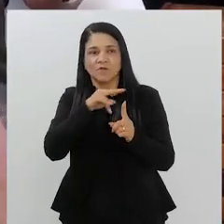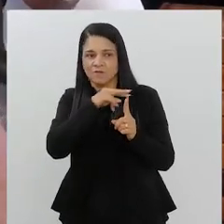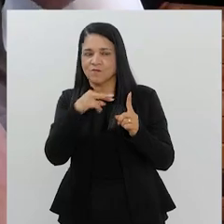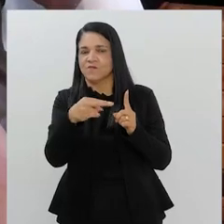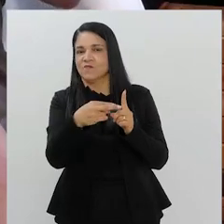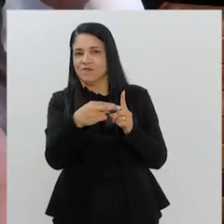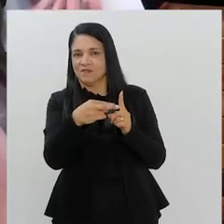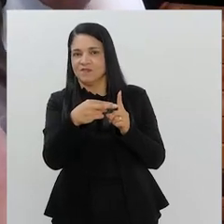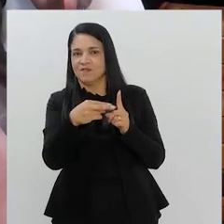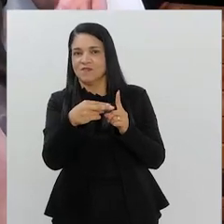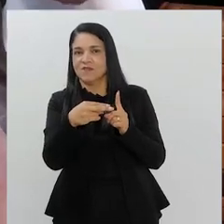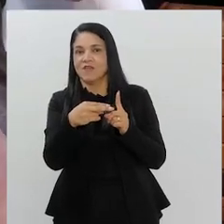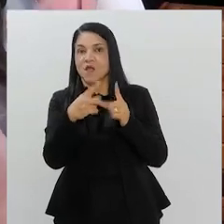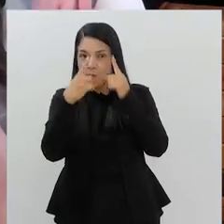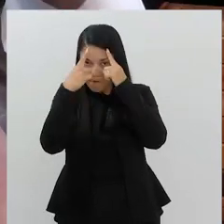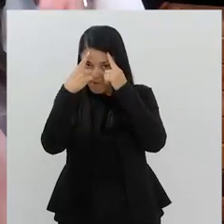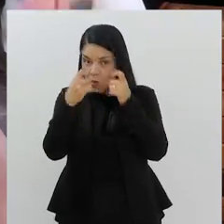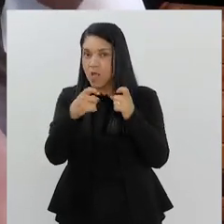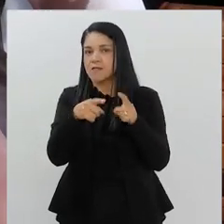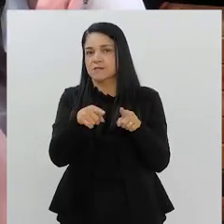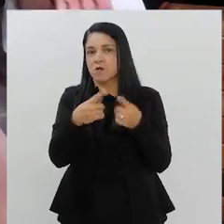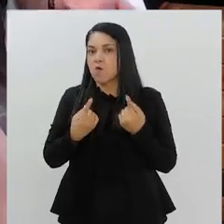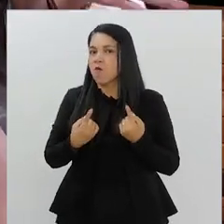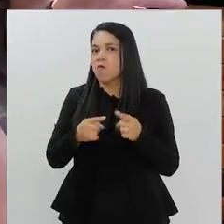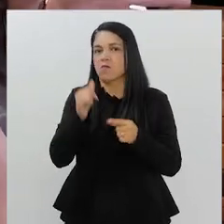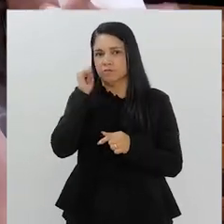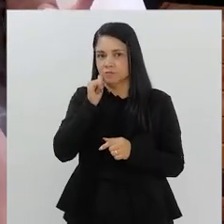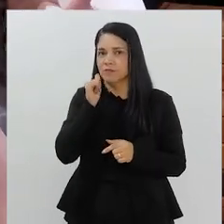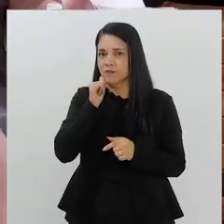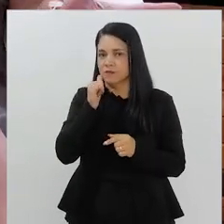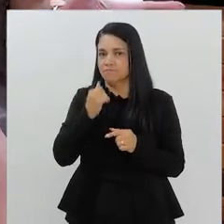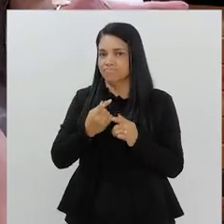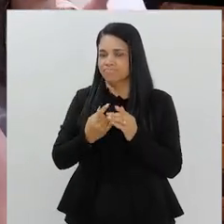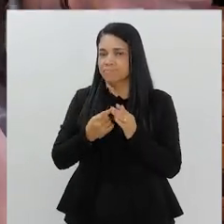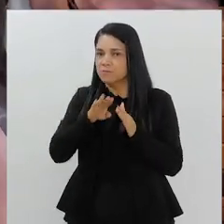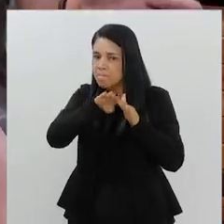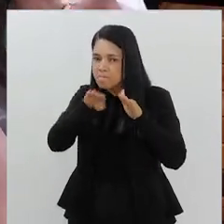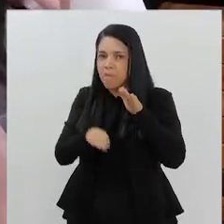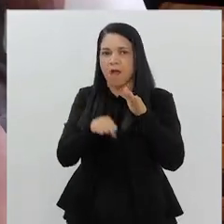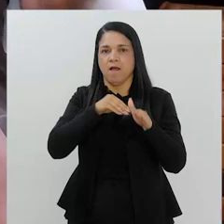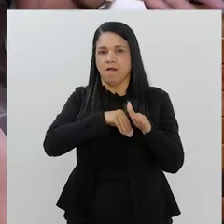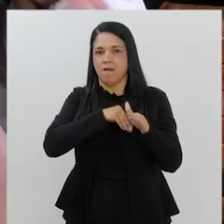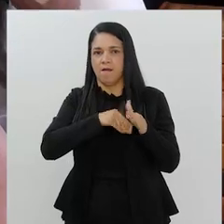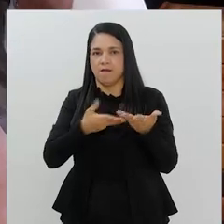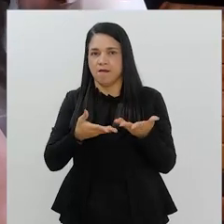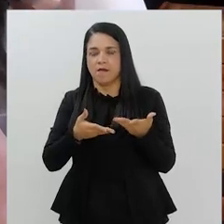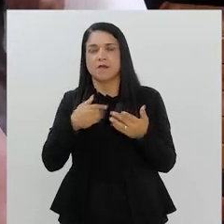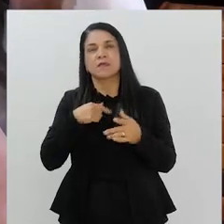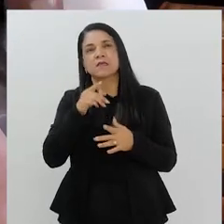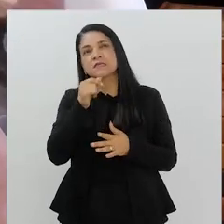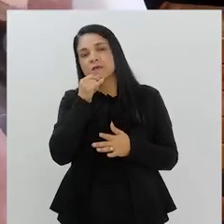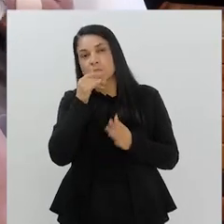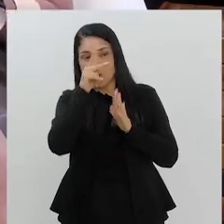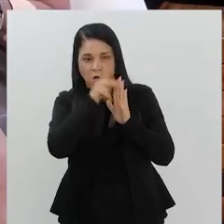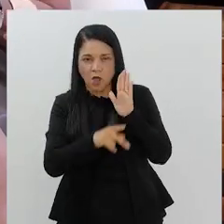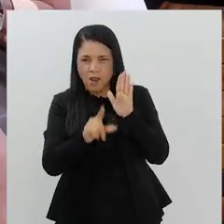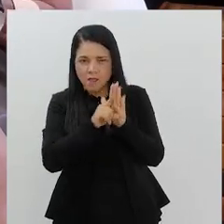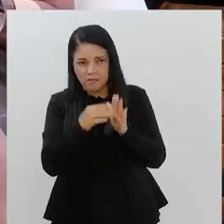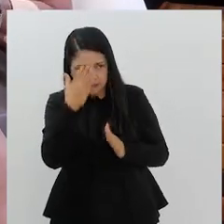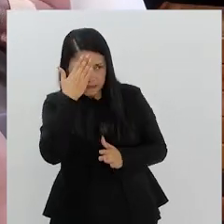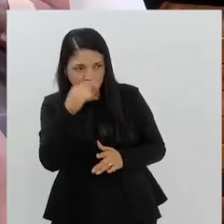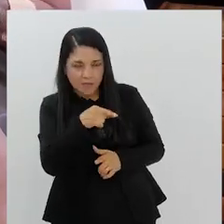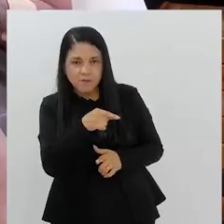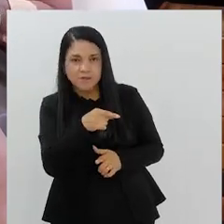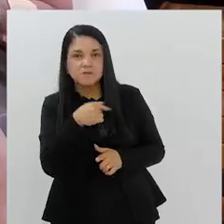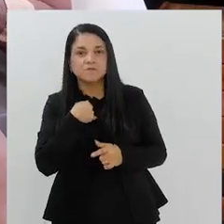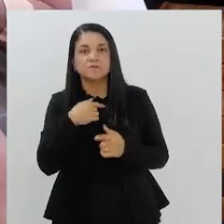ponto de vista porque isso não deixa de ser uma forma de violência contra a mulher e aí você trabalha por exemplo nós temos um projeto de lei